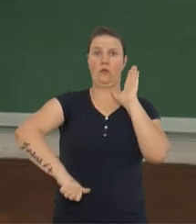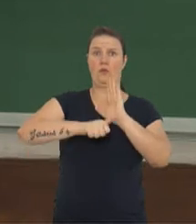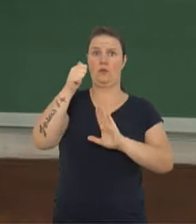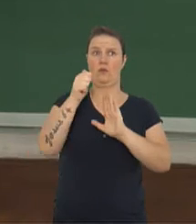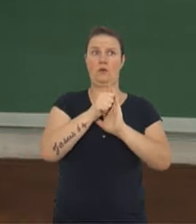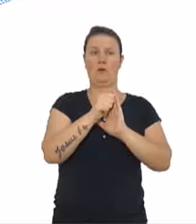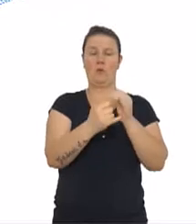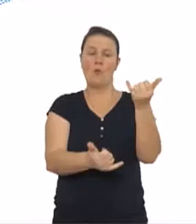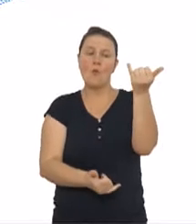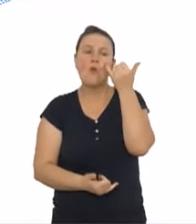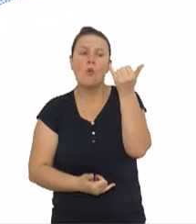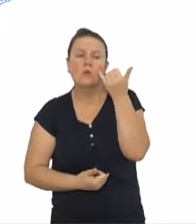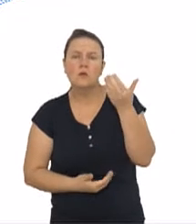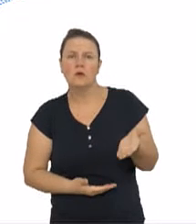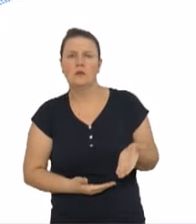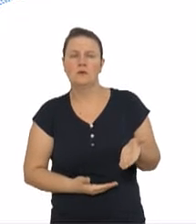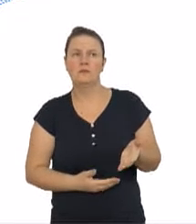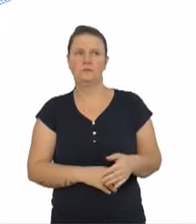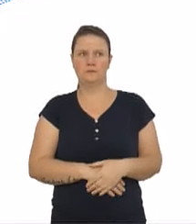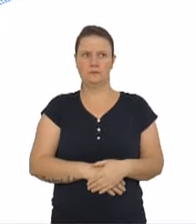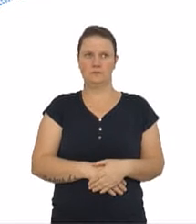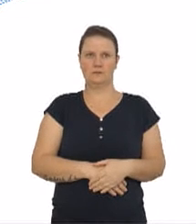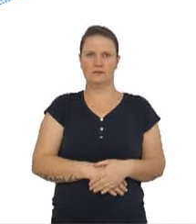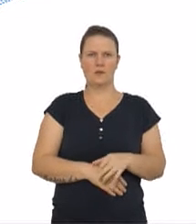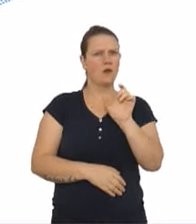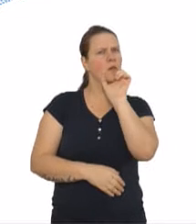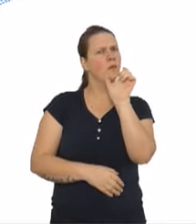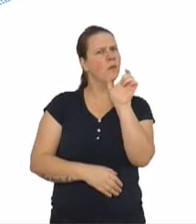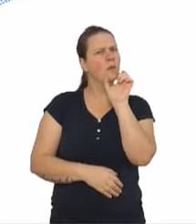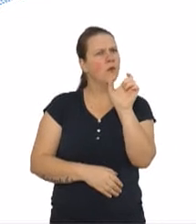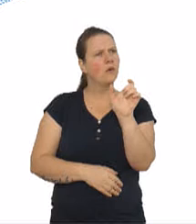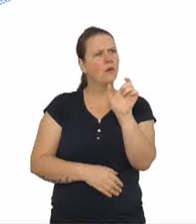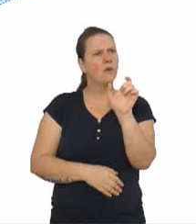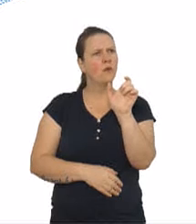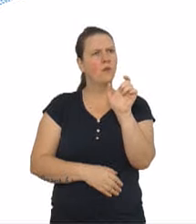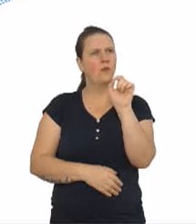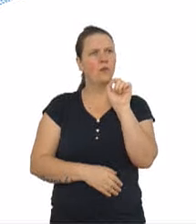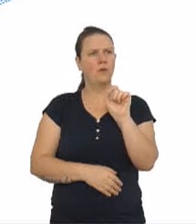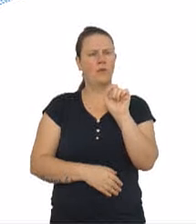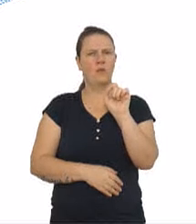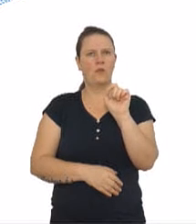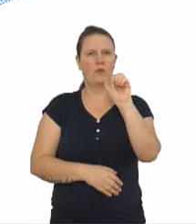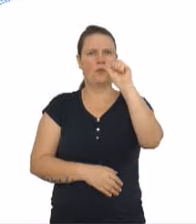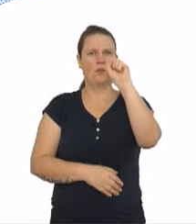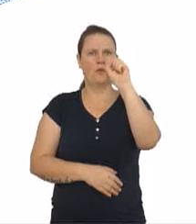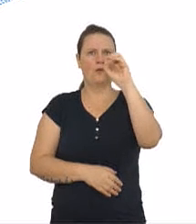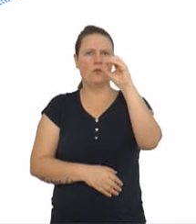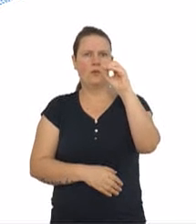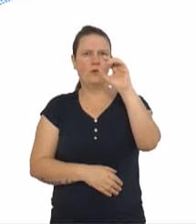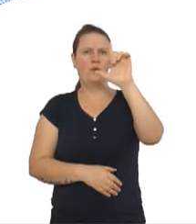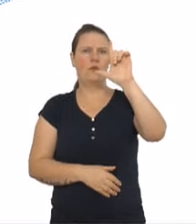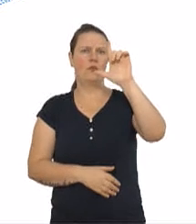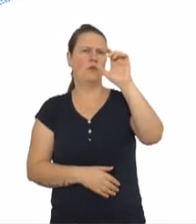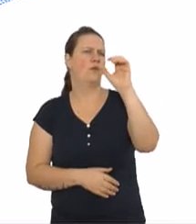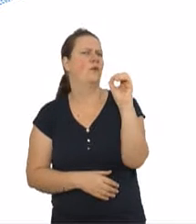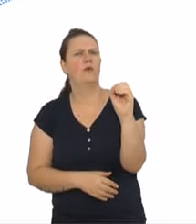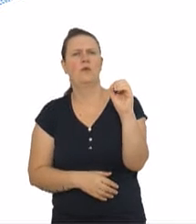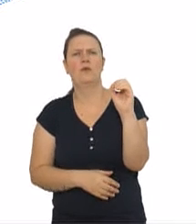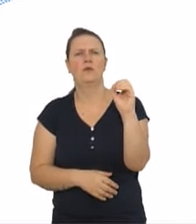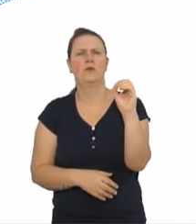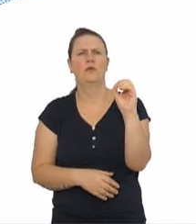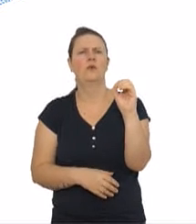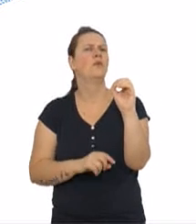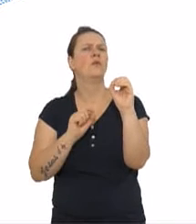titular? Aparte de solo, olha que palabra interesante. ¿Sabes cuáles de estas palabras nos llevan tilde?